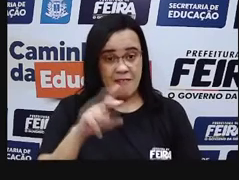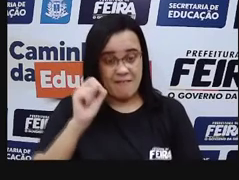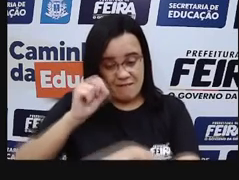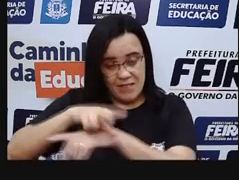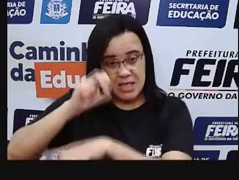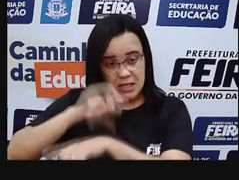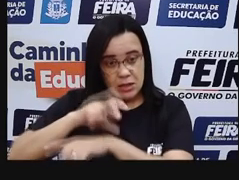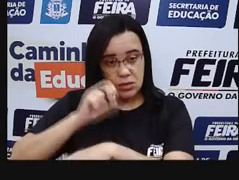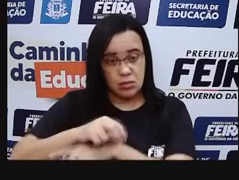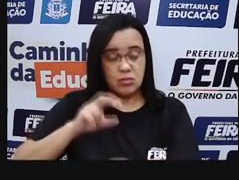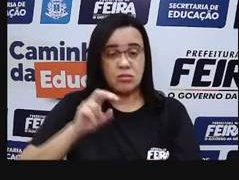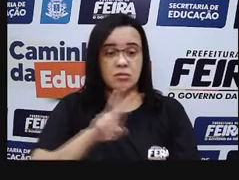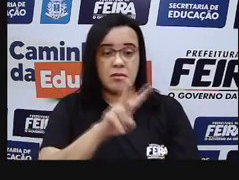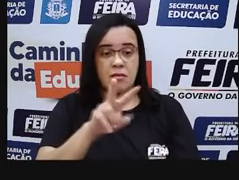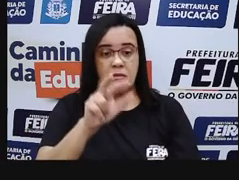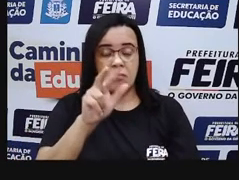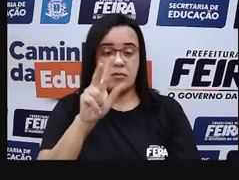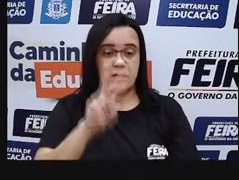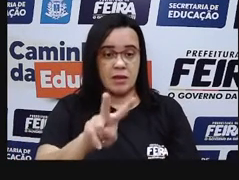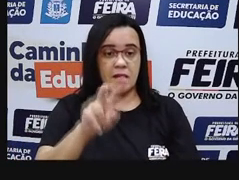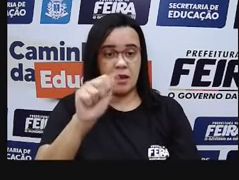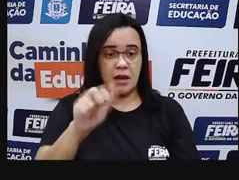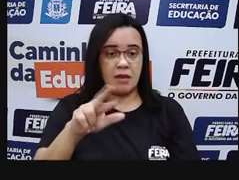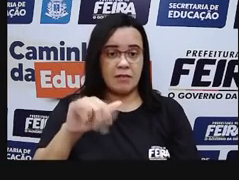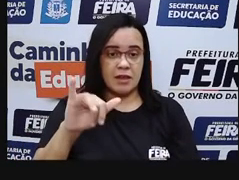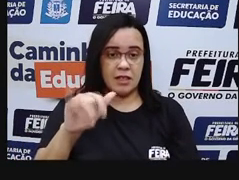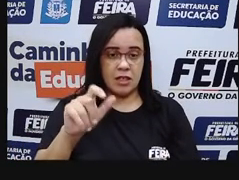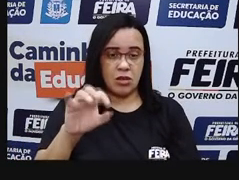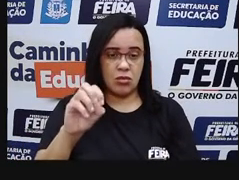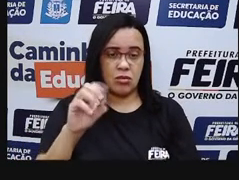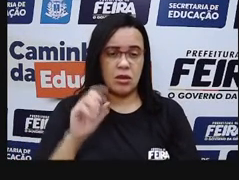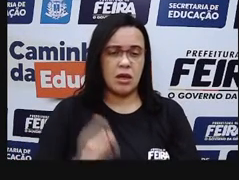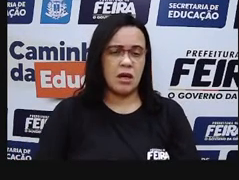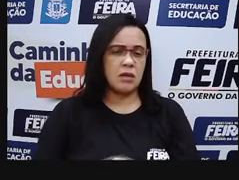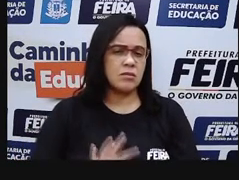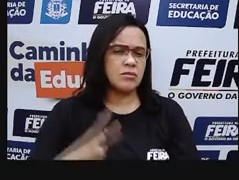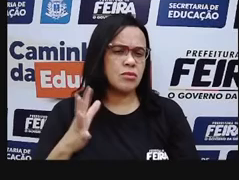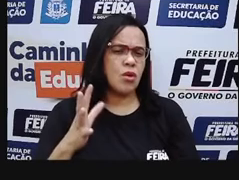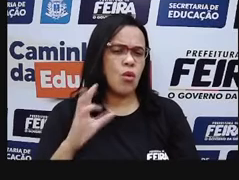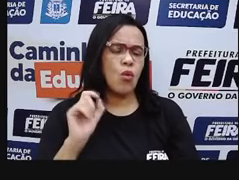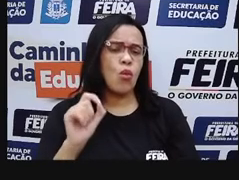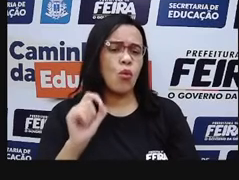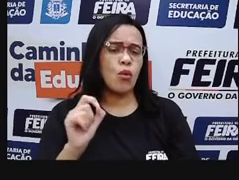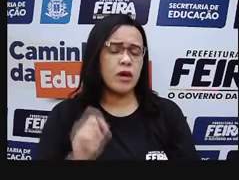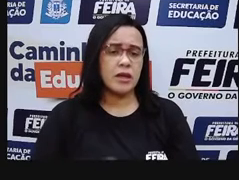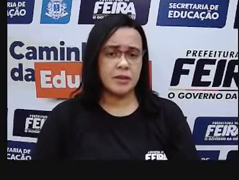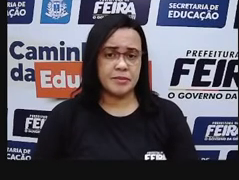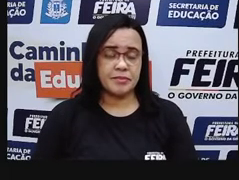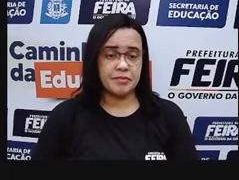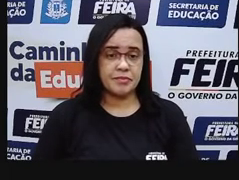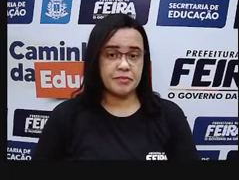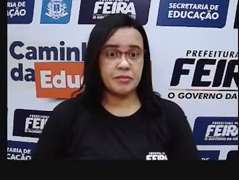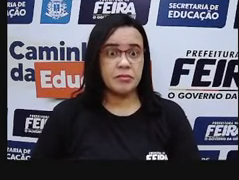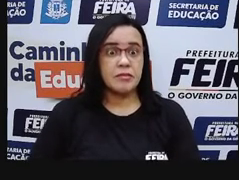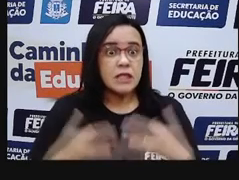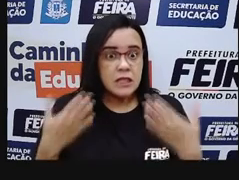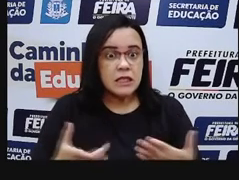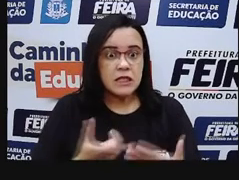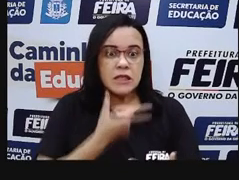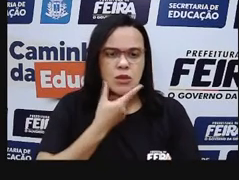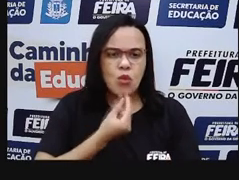lindo esse nome já pensou E aí que que acontece Ele percebeu Então